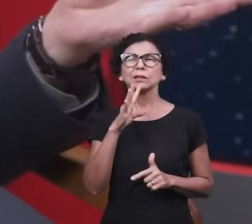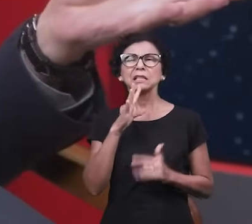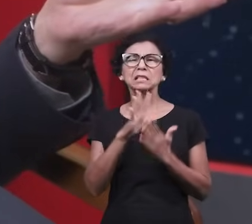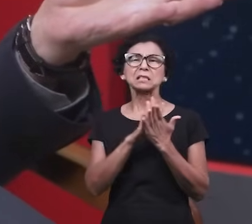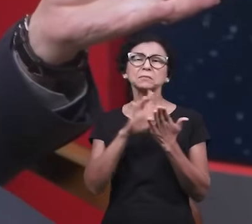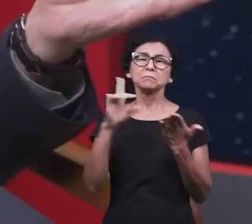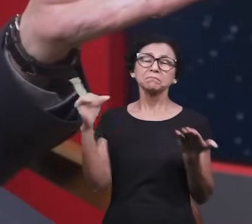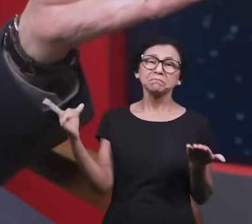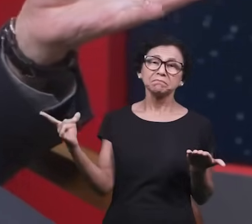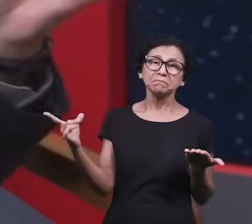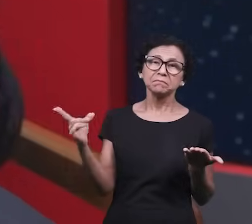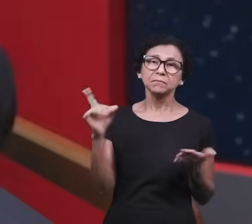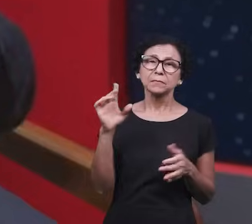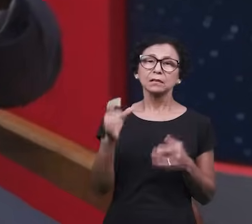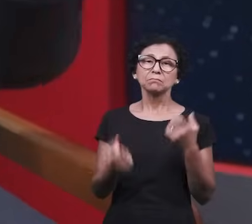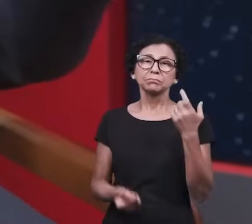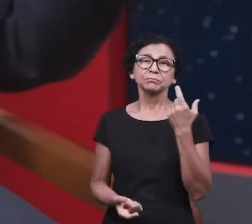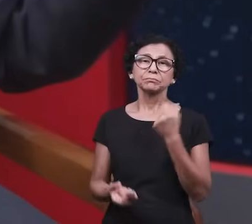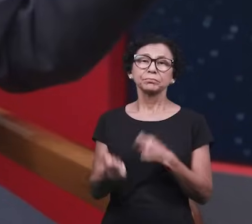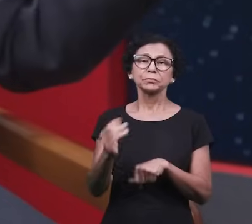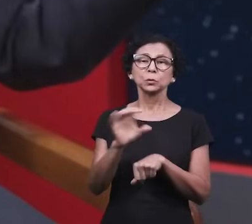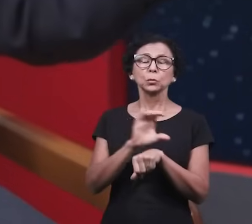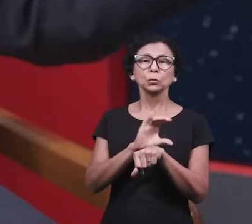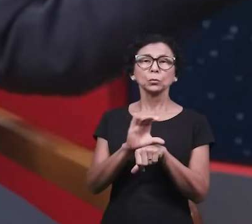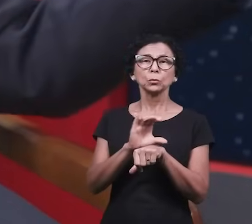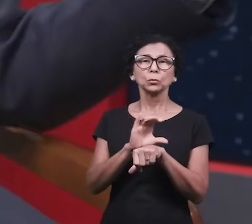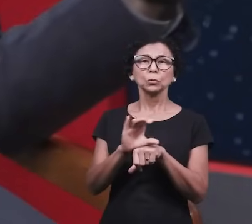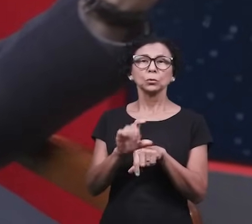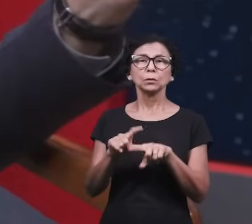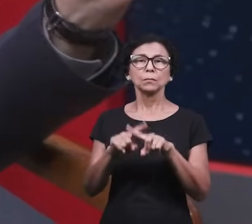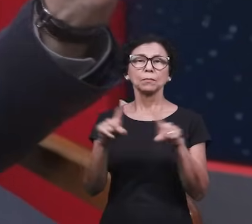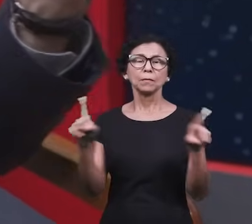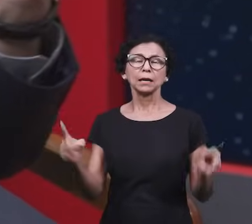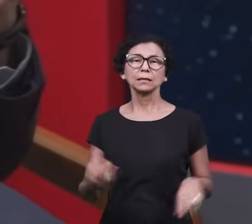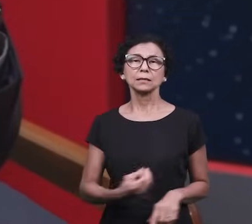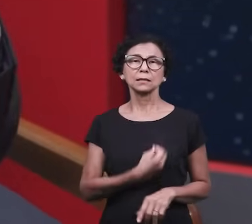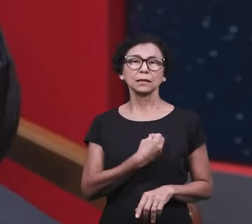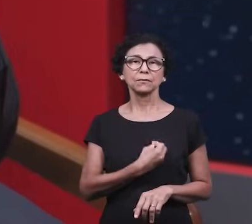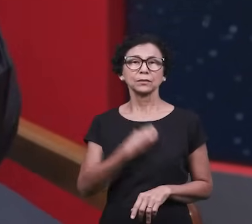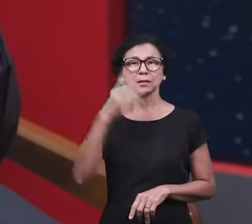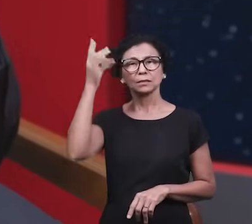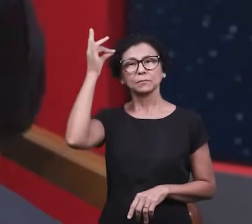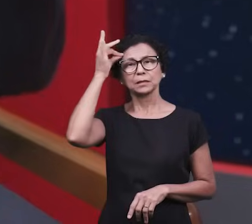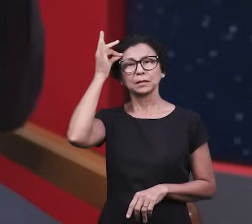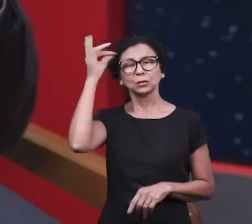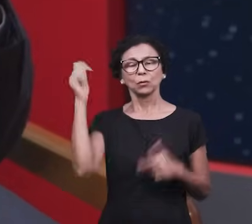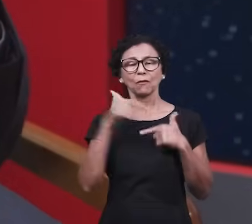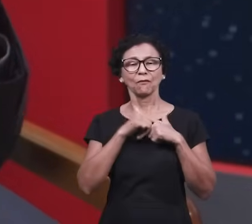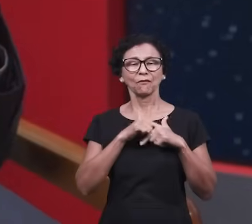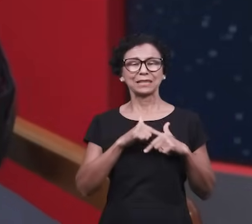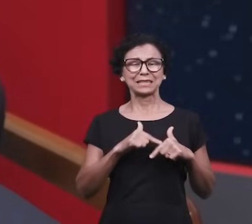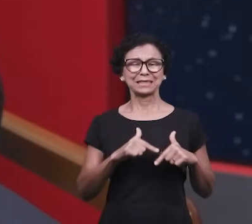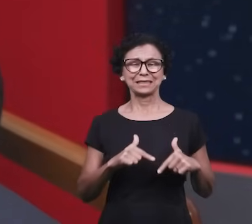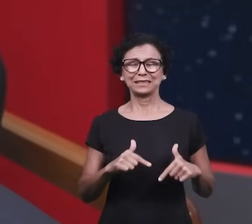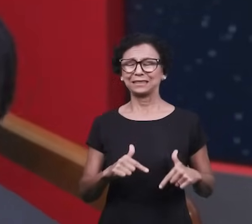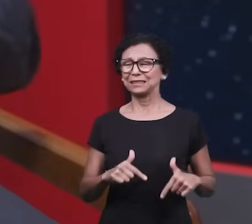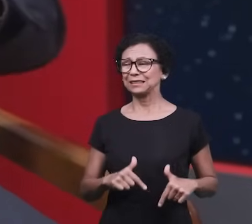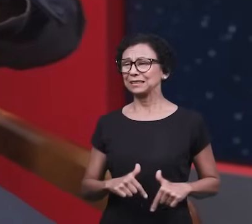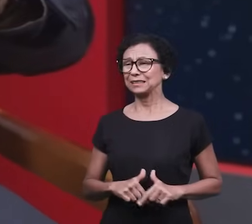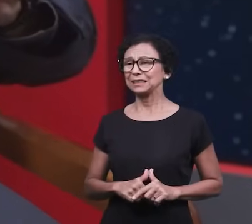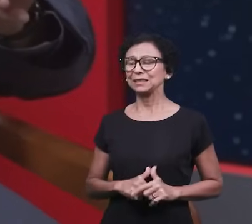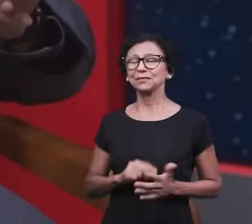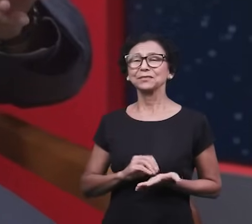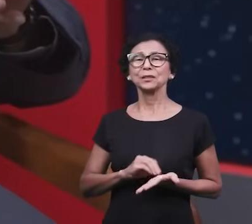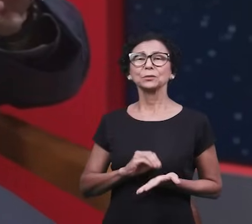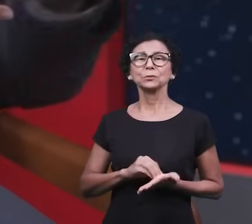fazem cursos, mas estão vivendo o inverno espiritual. Estão frias espiritualmente. O